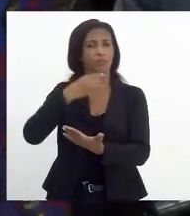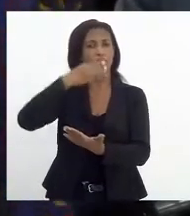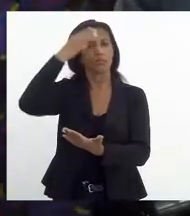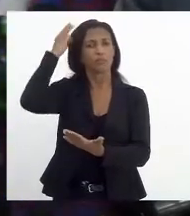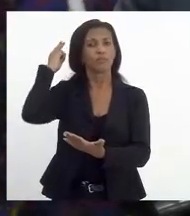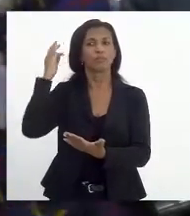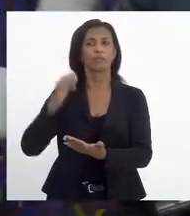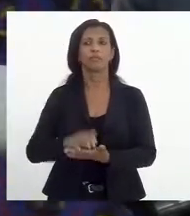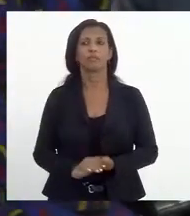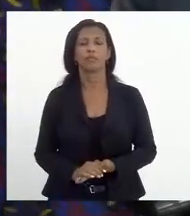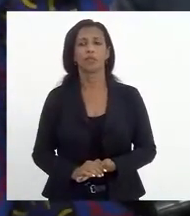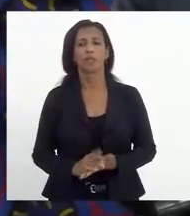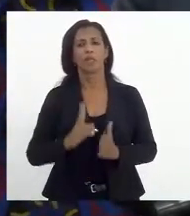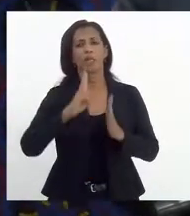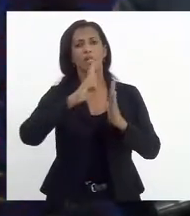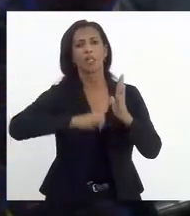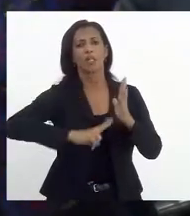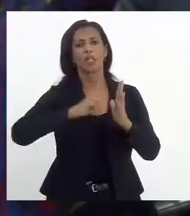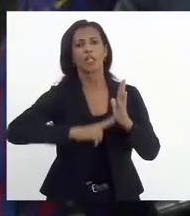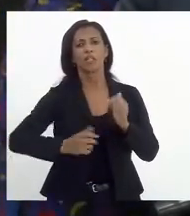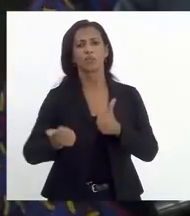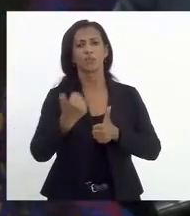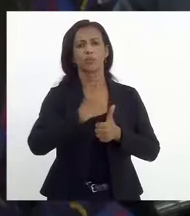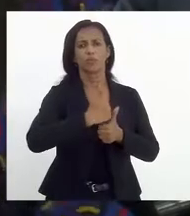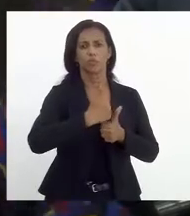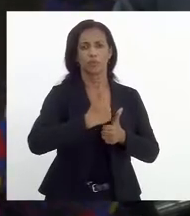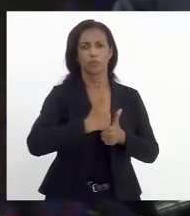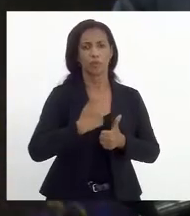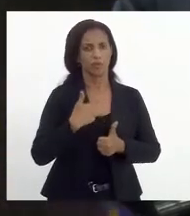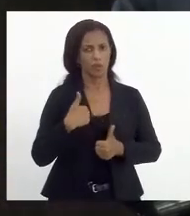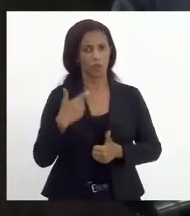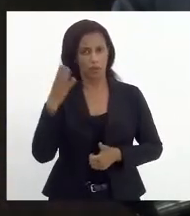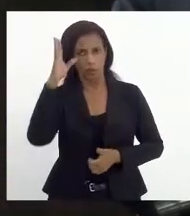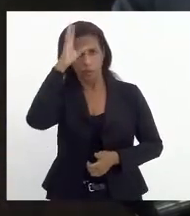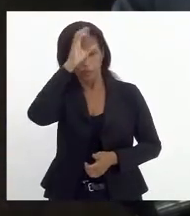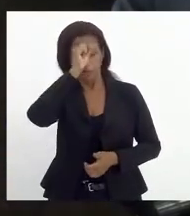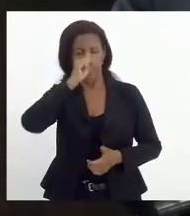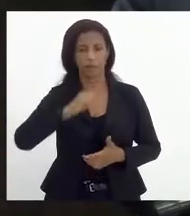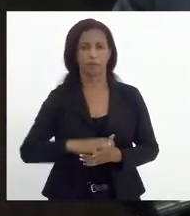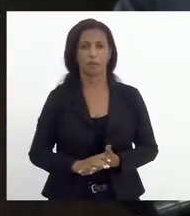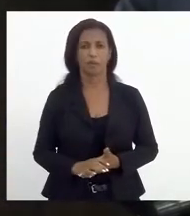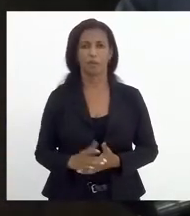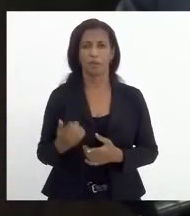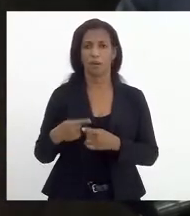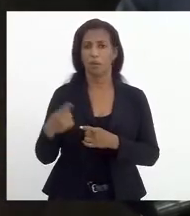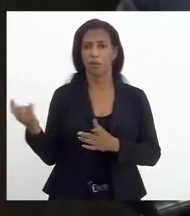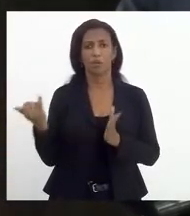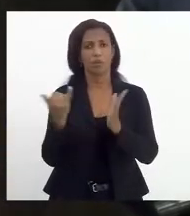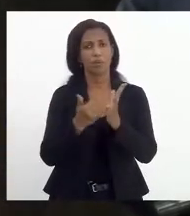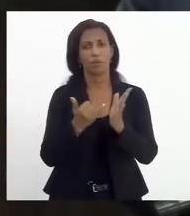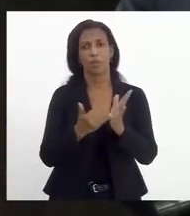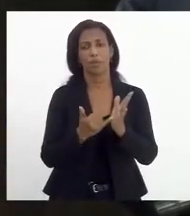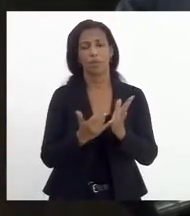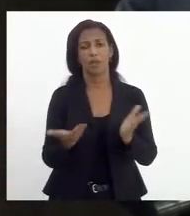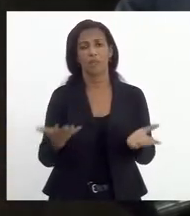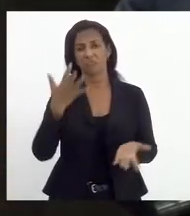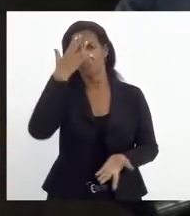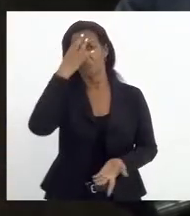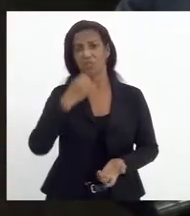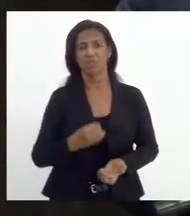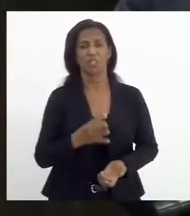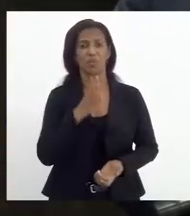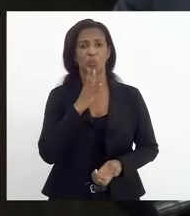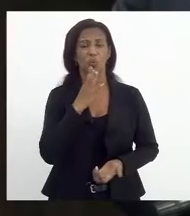que promovesse a leitura do substitutivo, e eu até compreendo, porque ele não foi publicado, então eu não sei, não